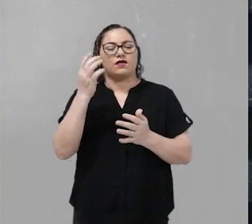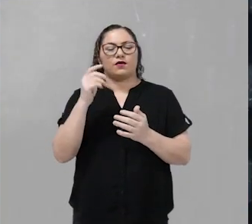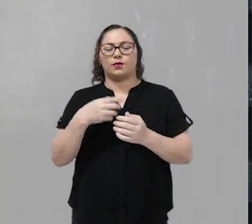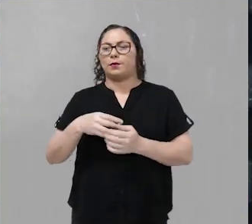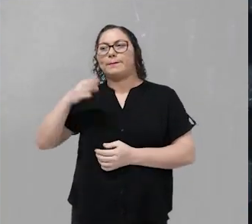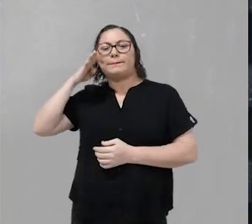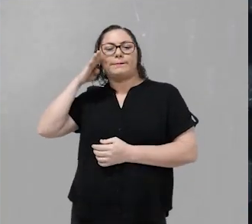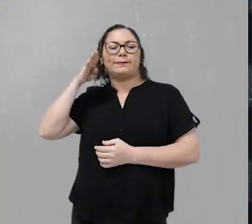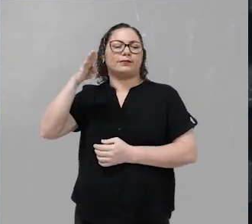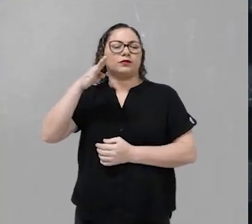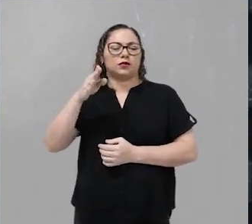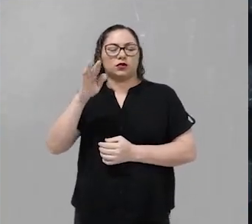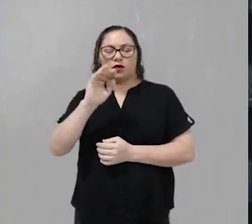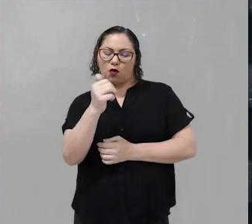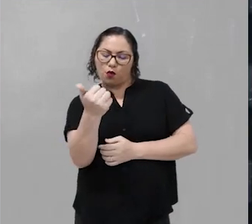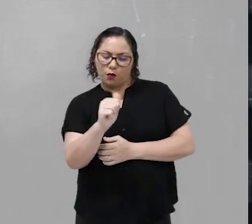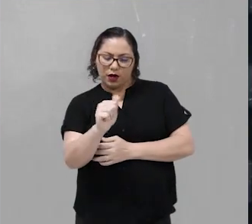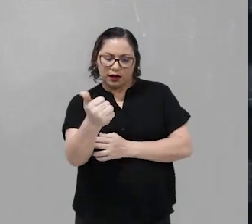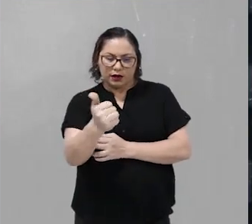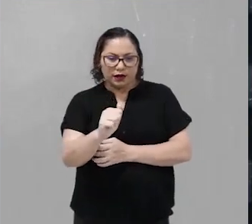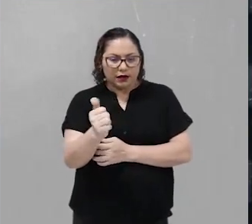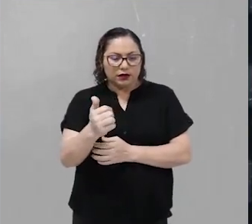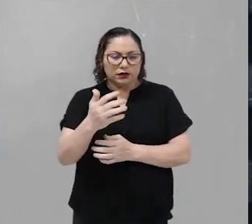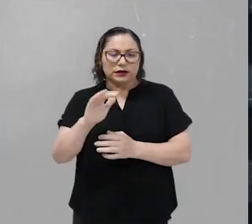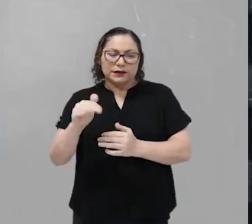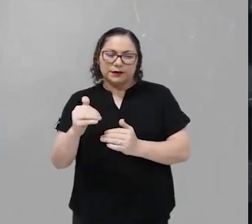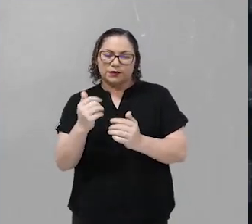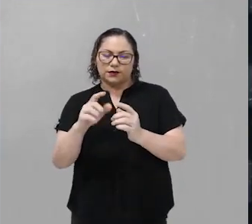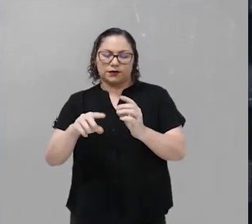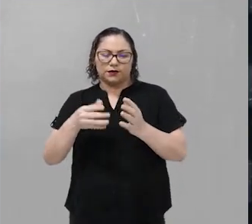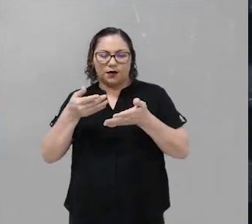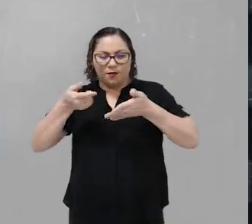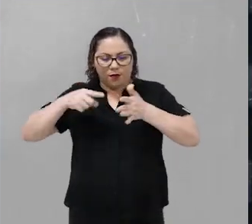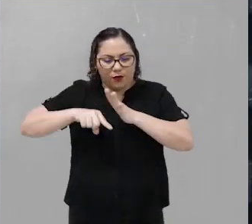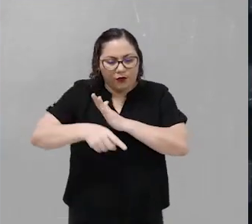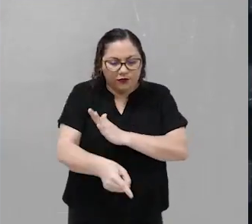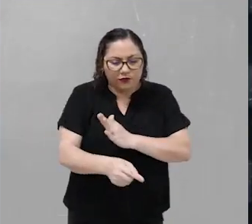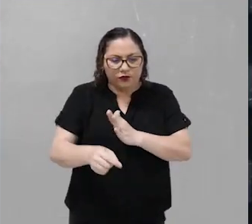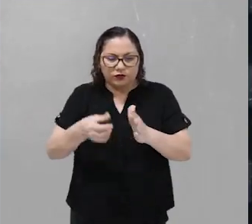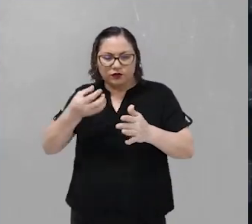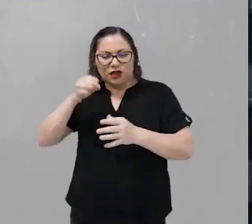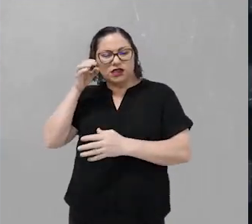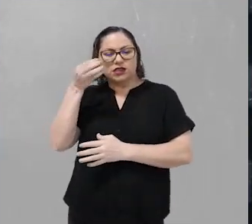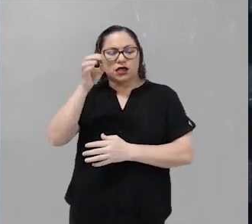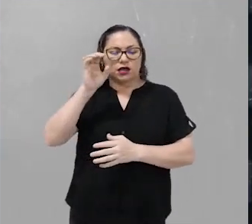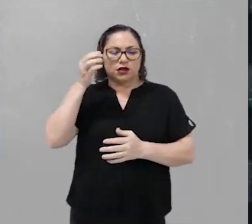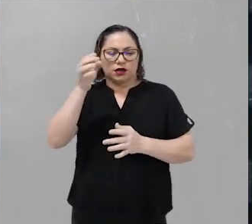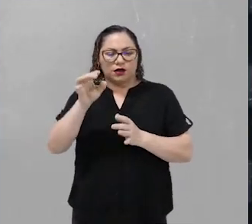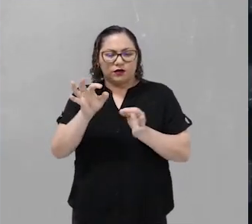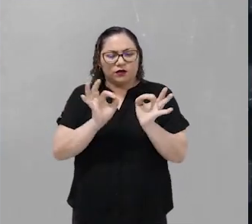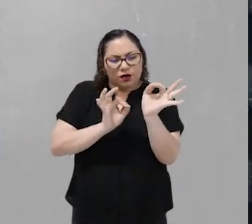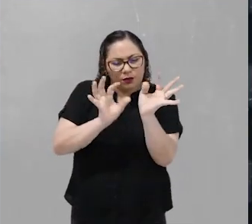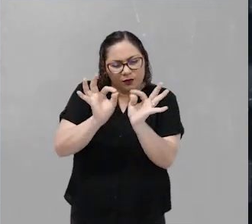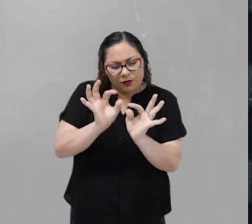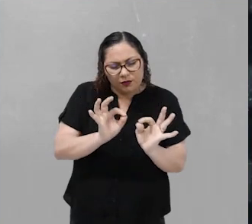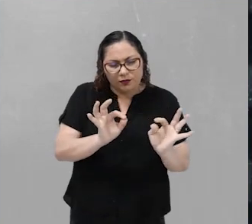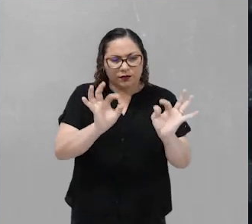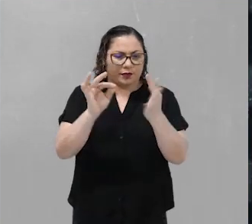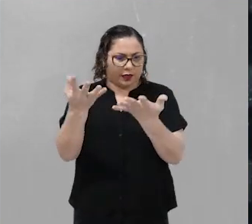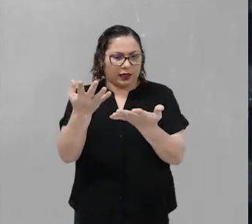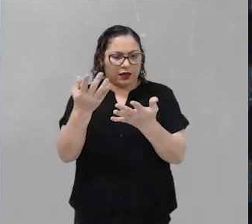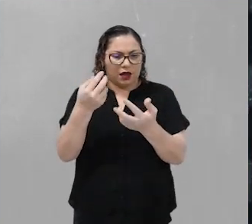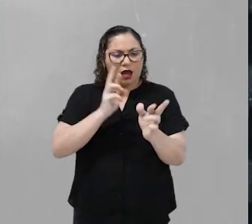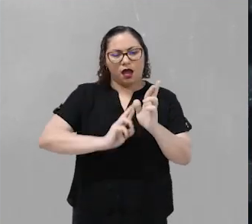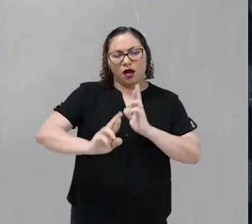sobretudo, uma análise mais dedicada, mais científica, mais metódica em relação aos